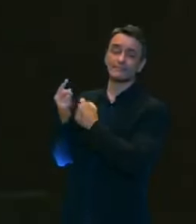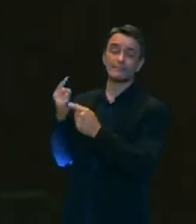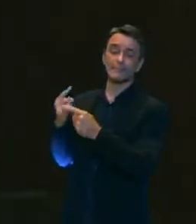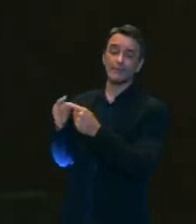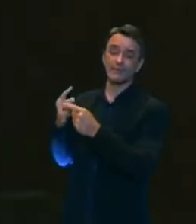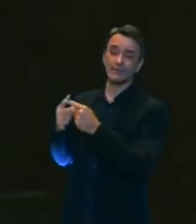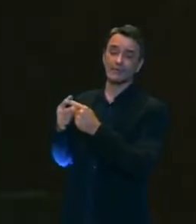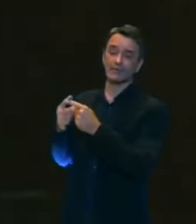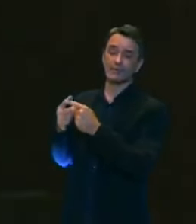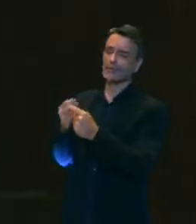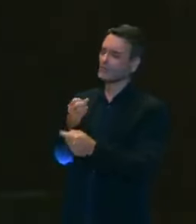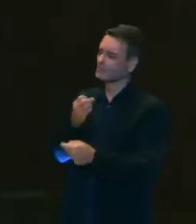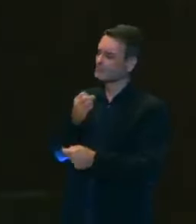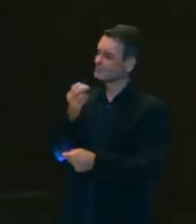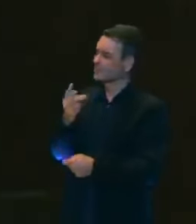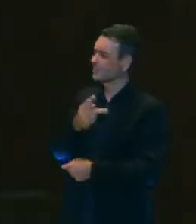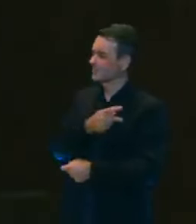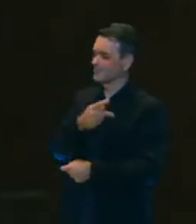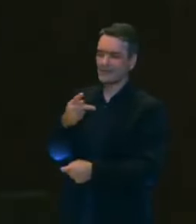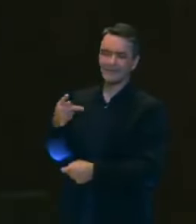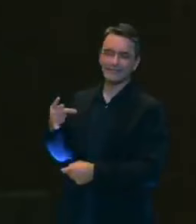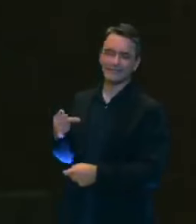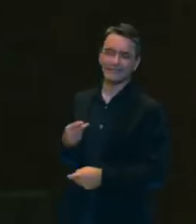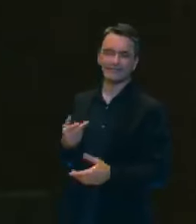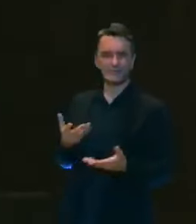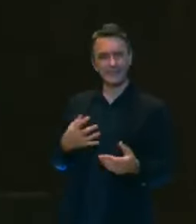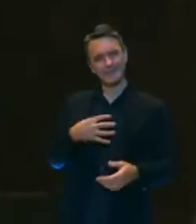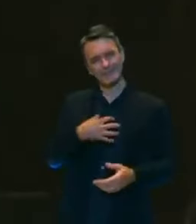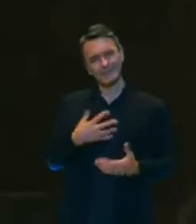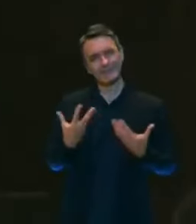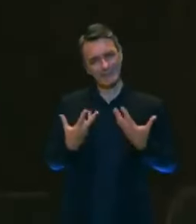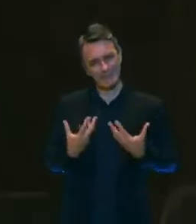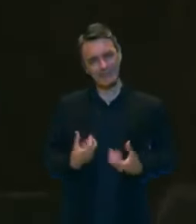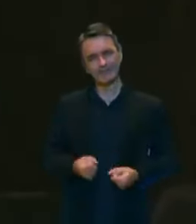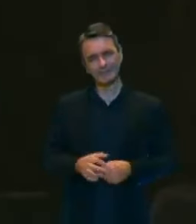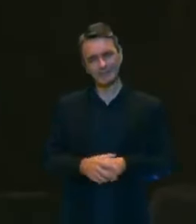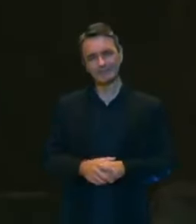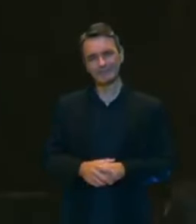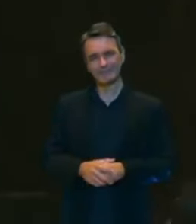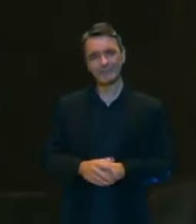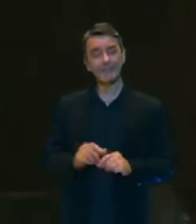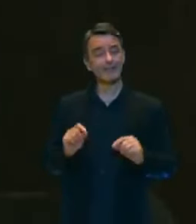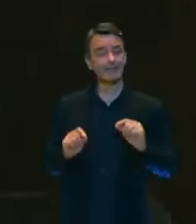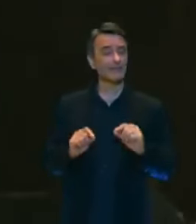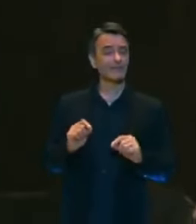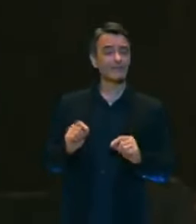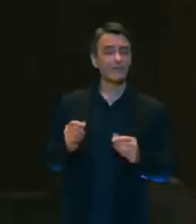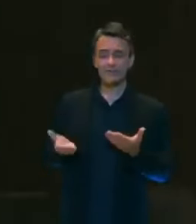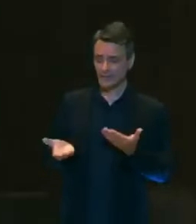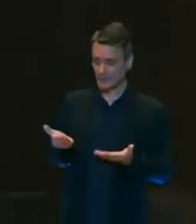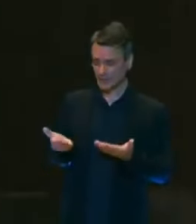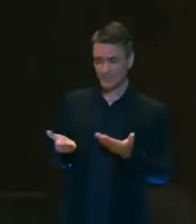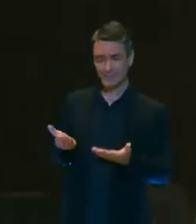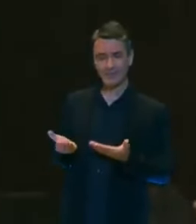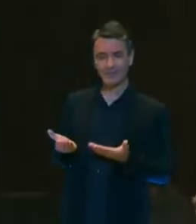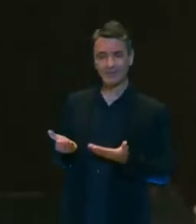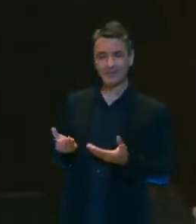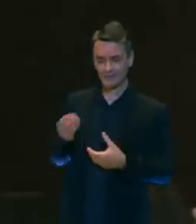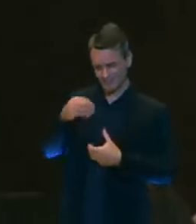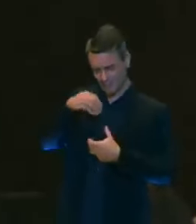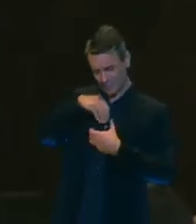pastor. Você está cansado? Sabe qual é o tratamento que cura a alma